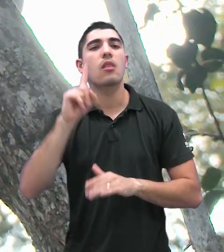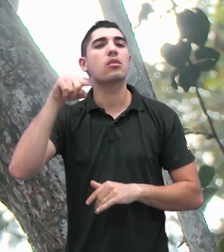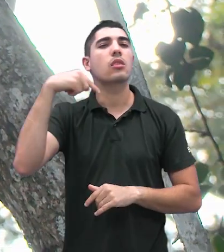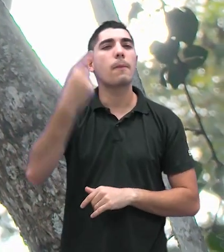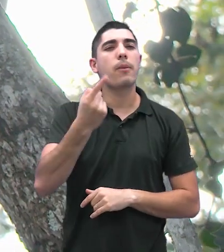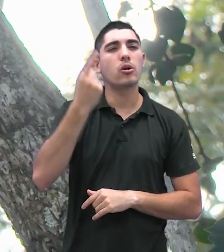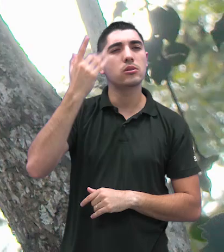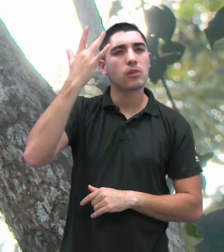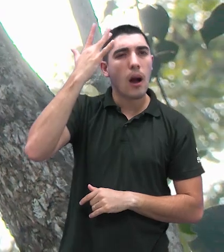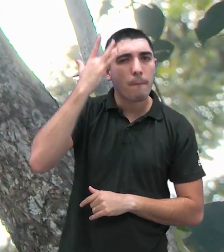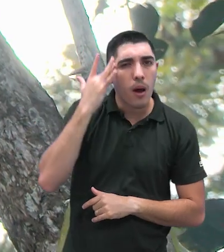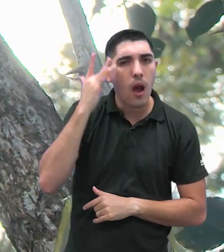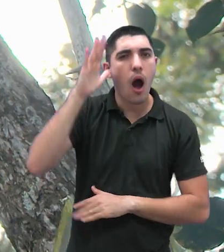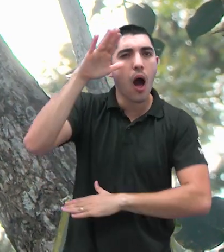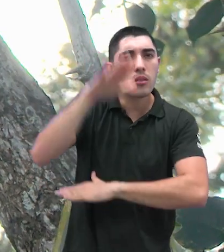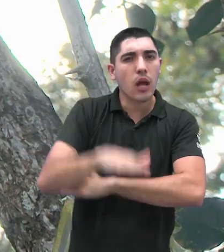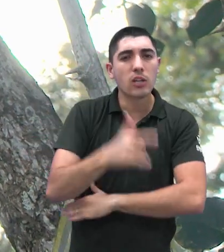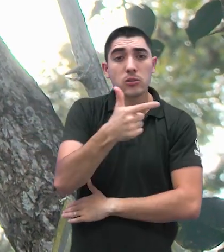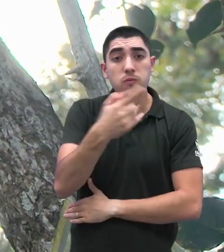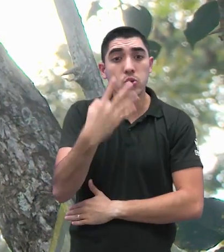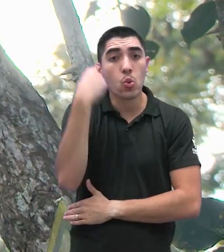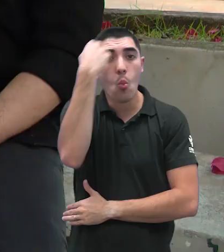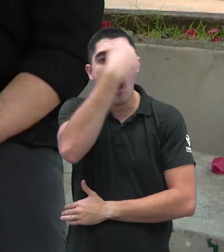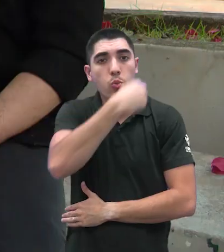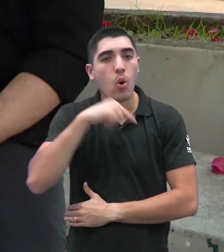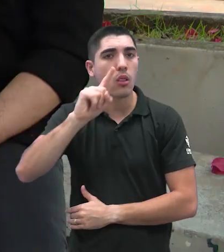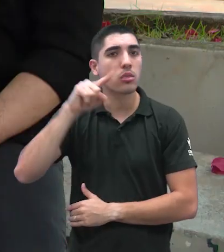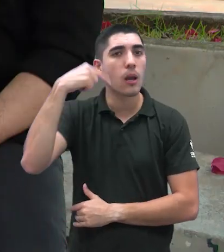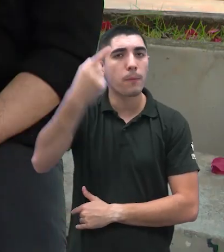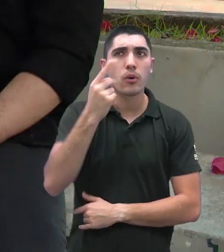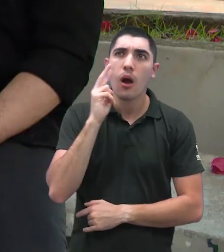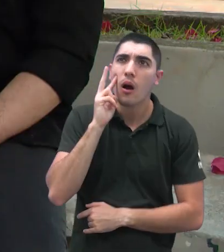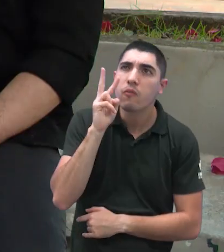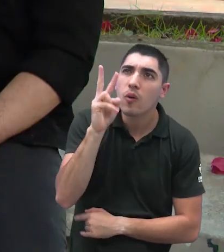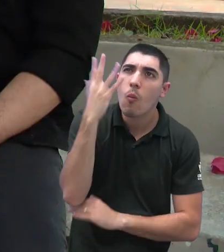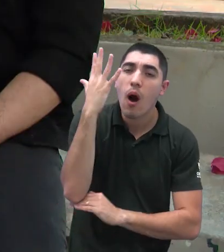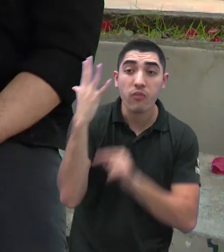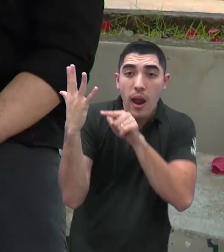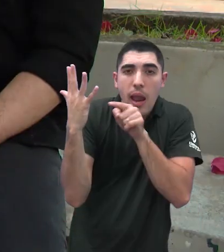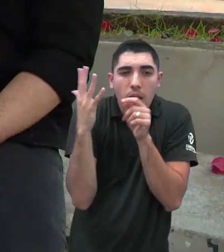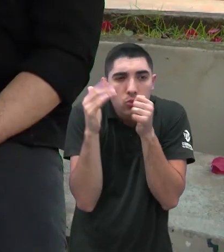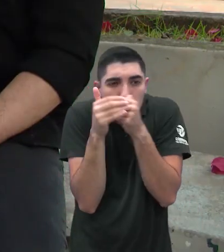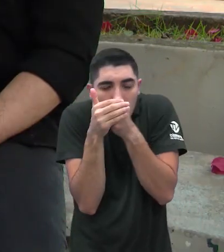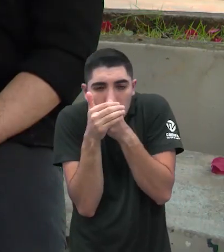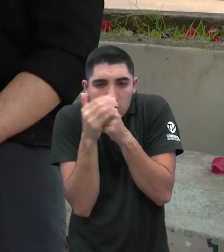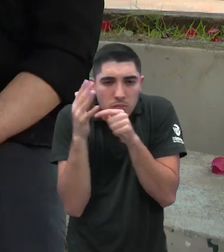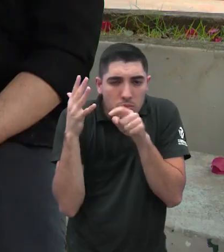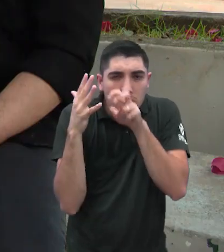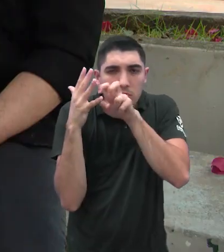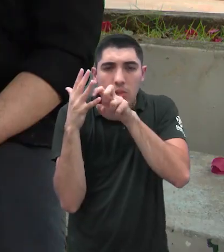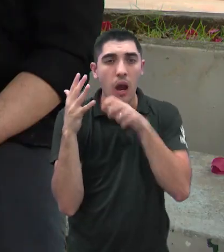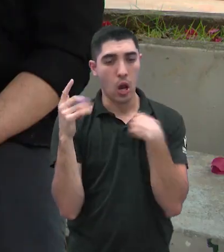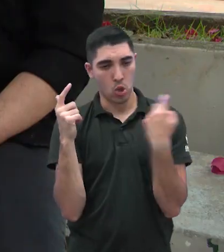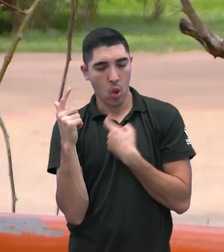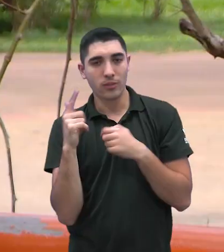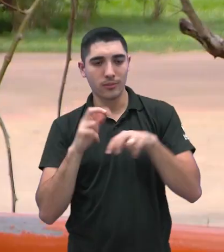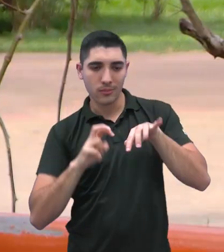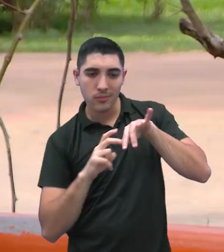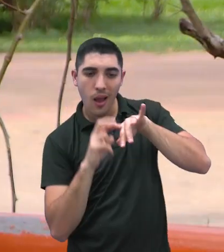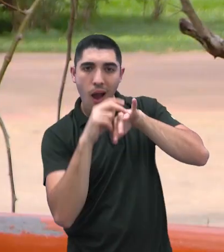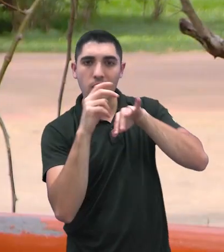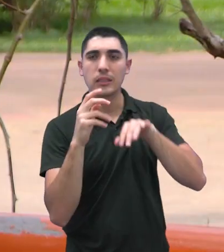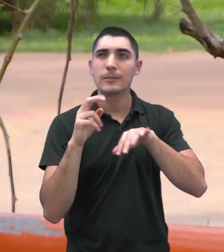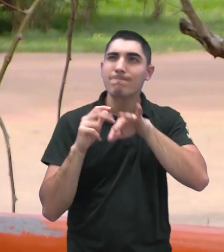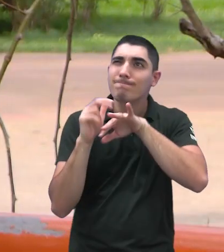horas depois, no outro dia à tarde, que a gente não sabia o que tinha acontecido, ela travada em cima de um galho. Aí pegaram escada, conseguiram.